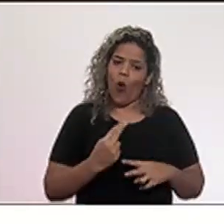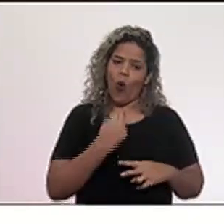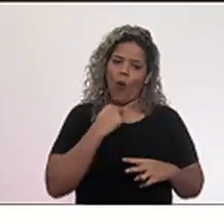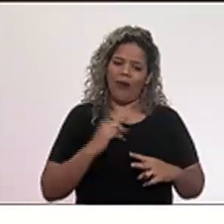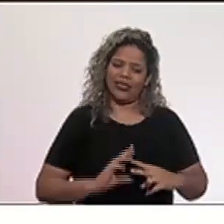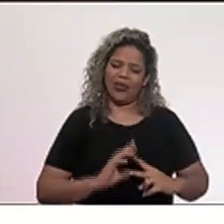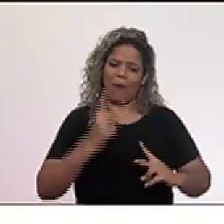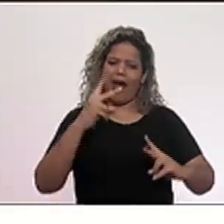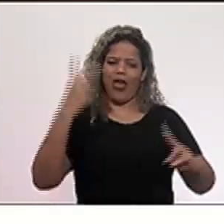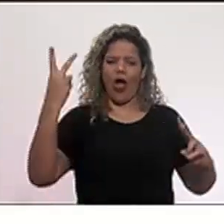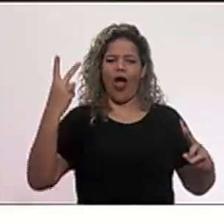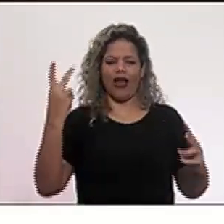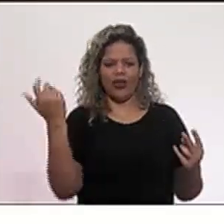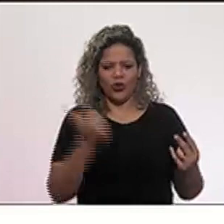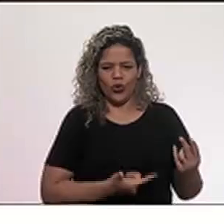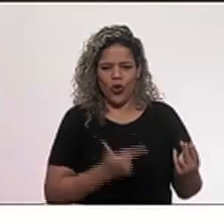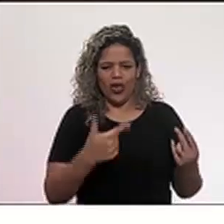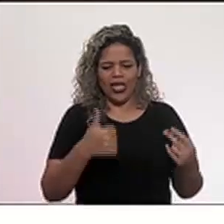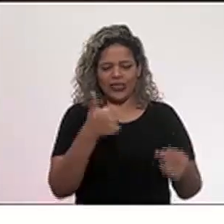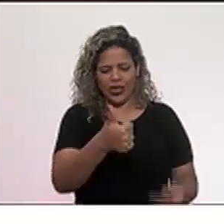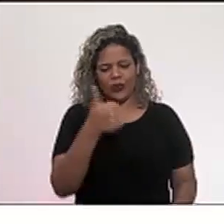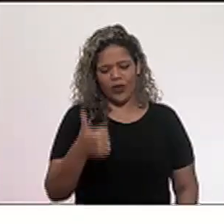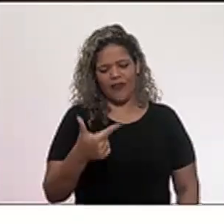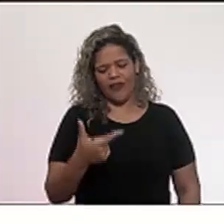ocupação superior a esses